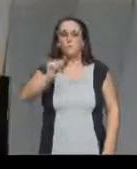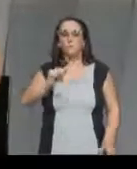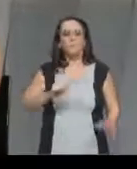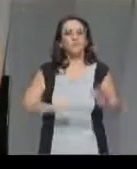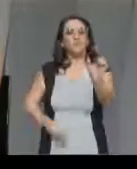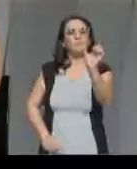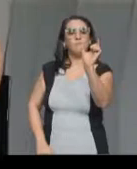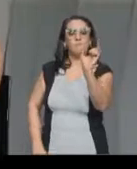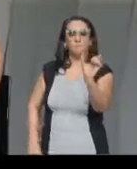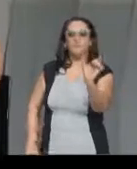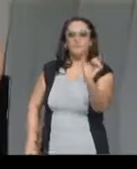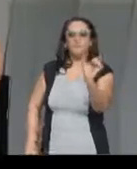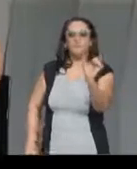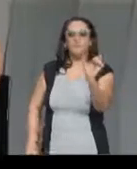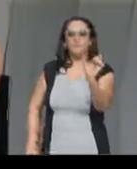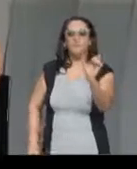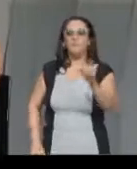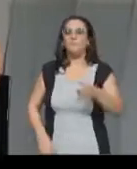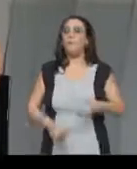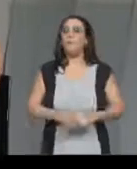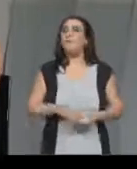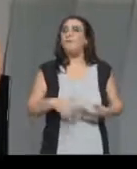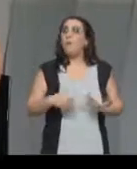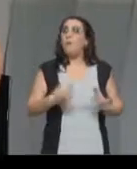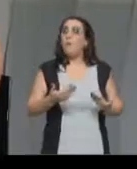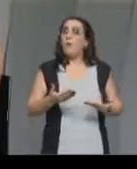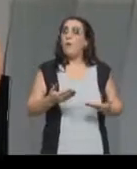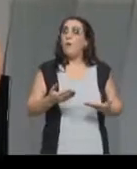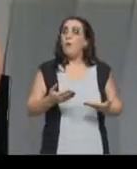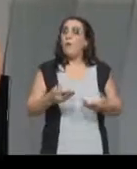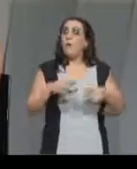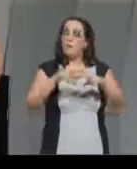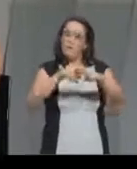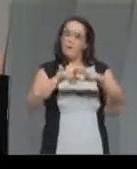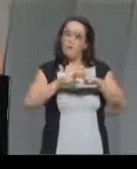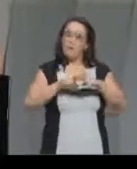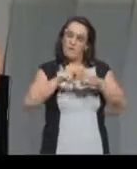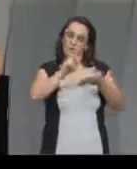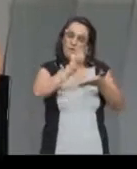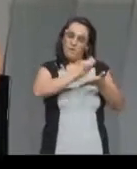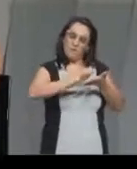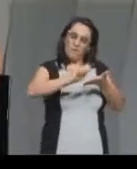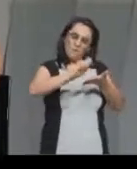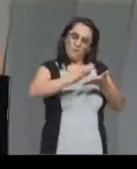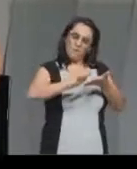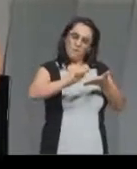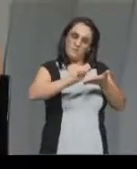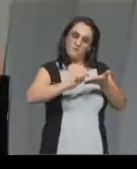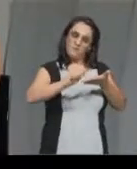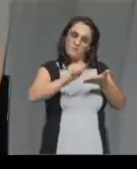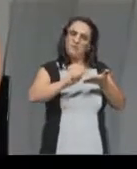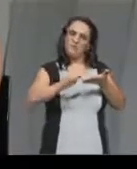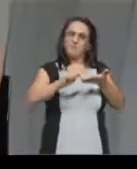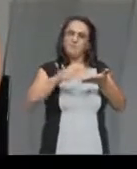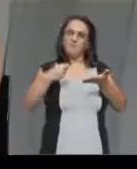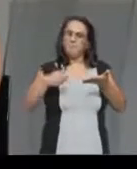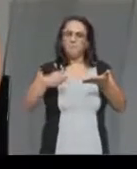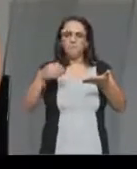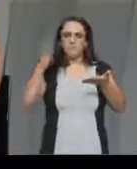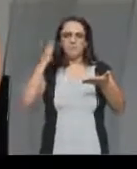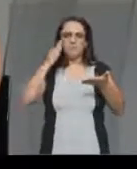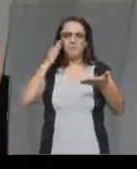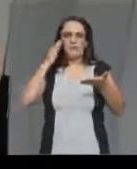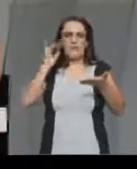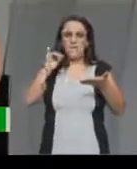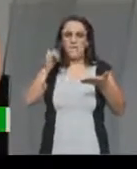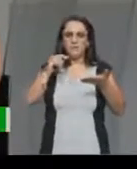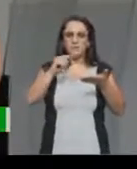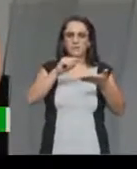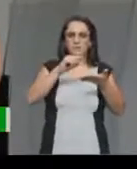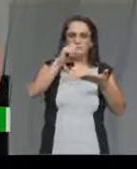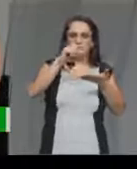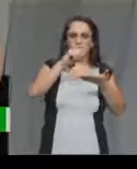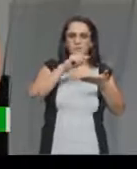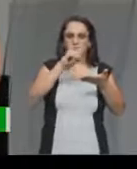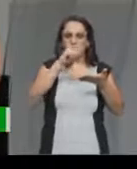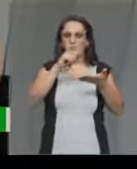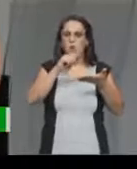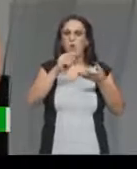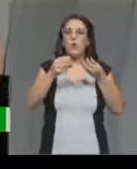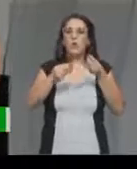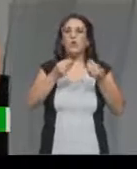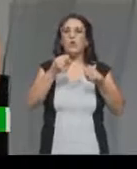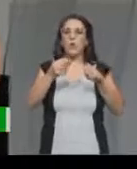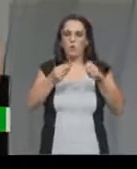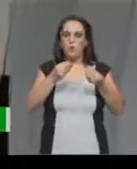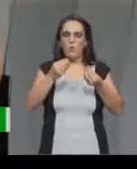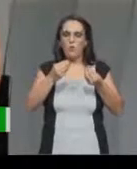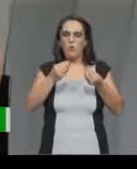identificar a sílaba tônica da palavra na hora de escrever a palavra para saber se ela tem acento, né? As